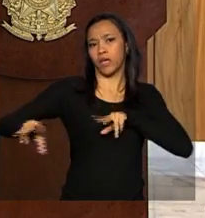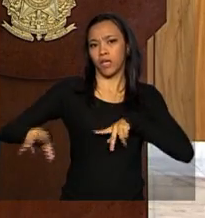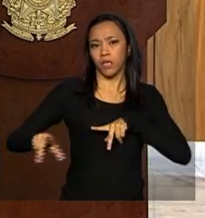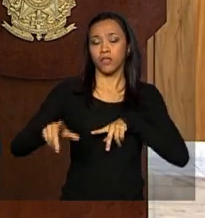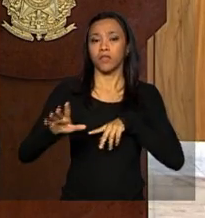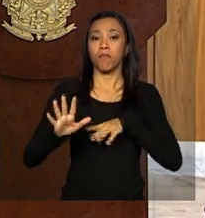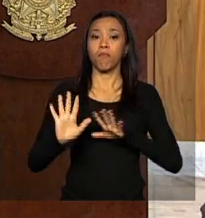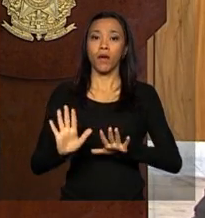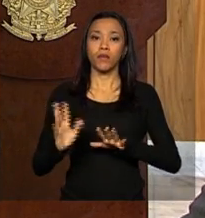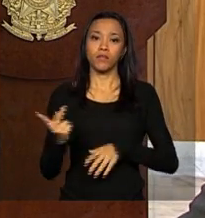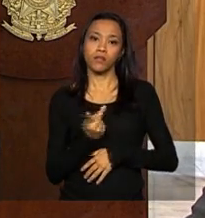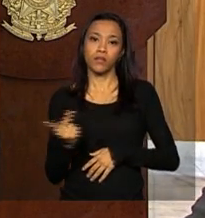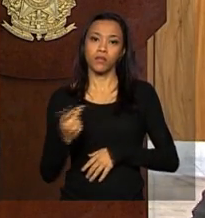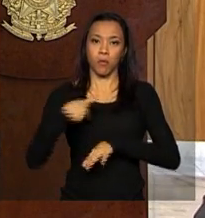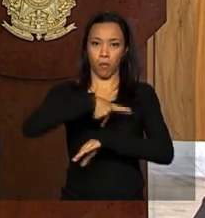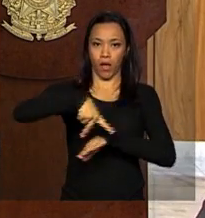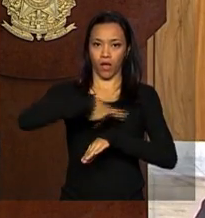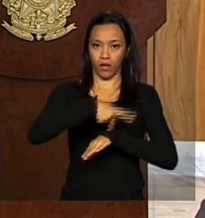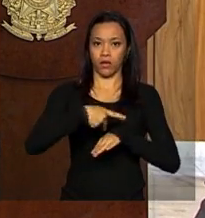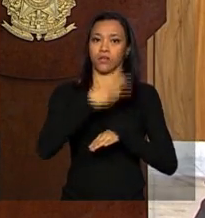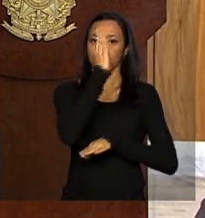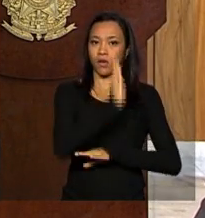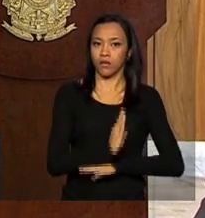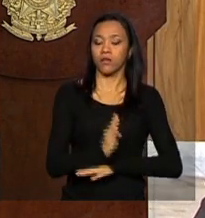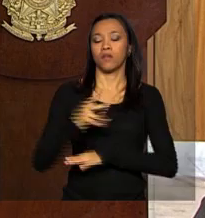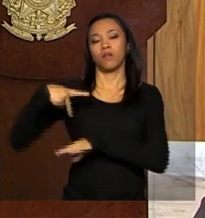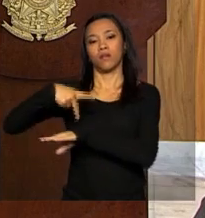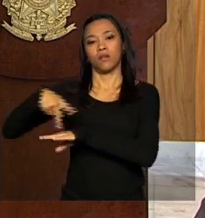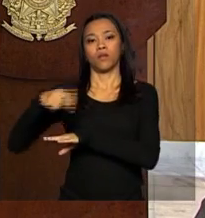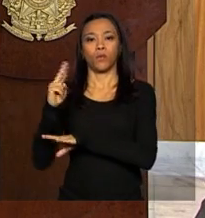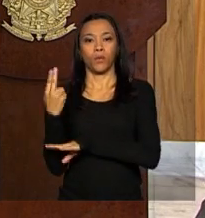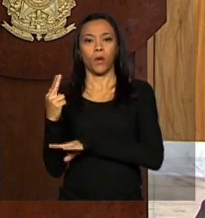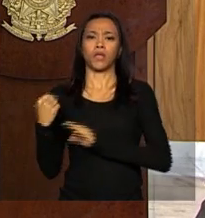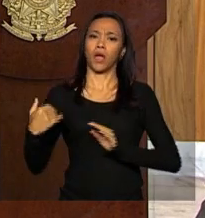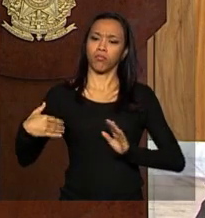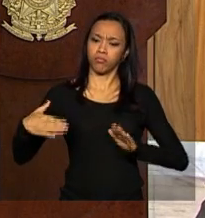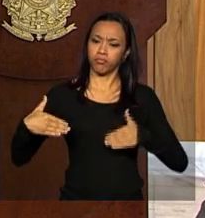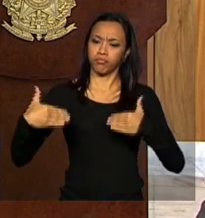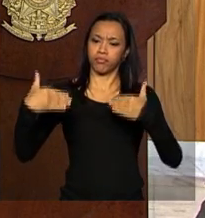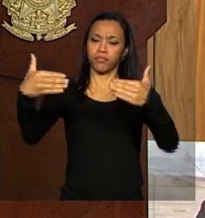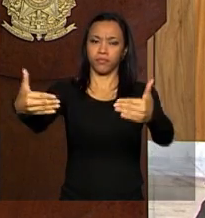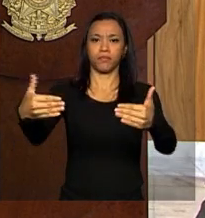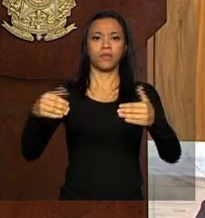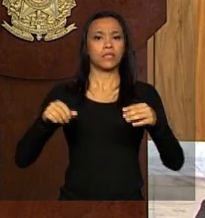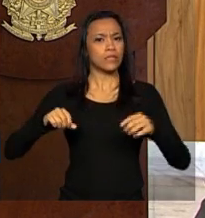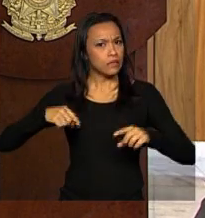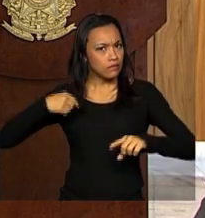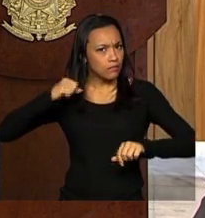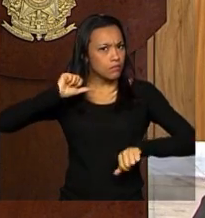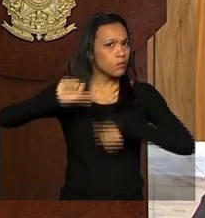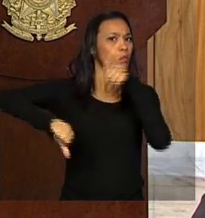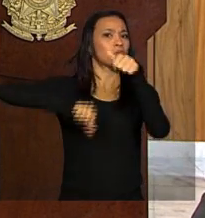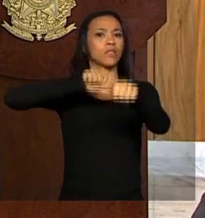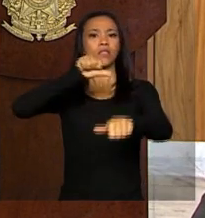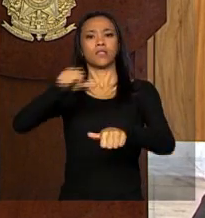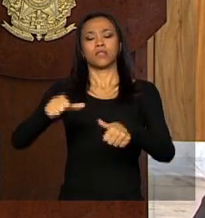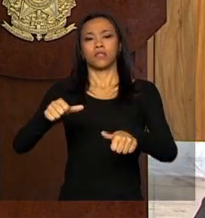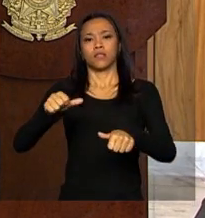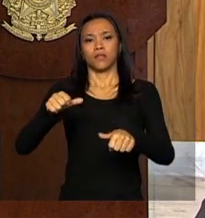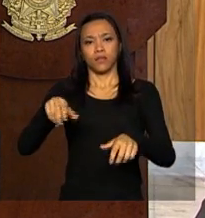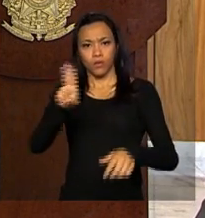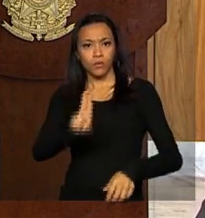um caminho do desenvolvimento, um processo de transformações